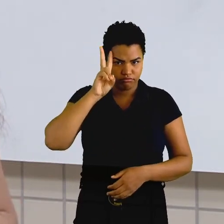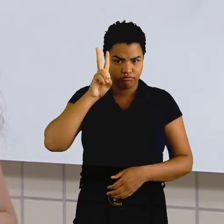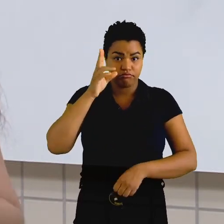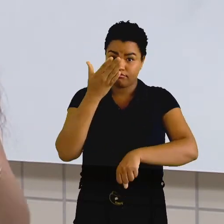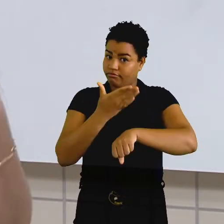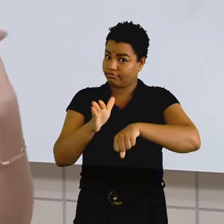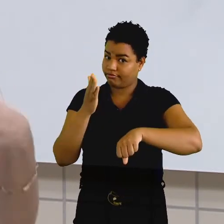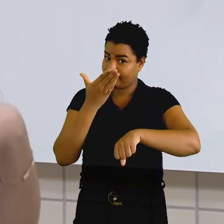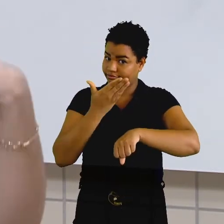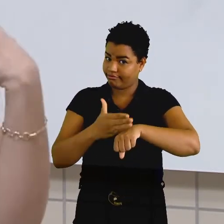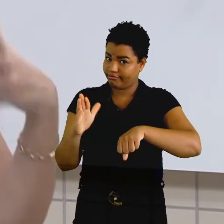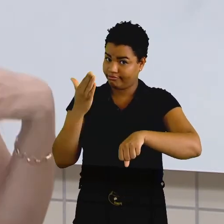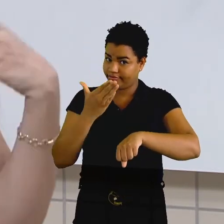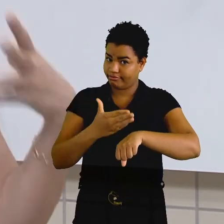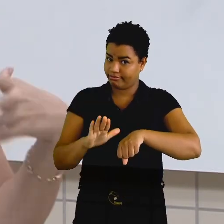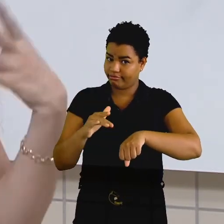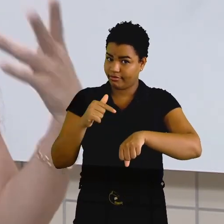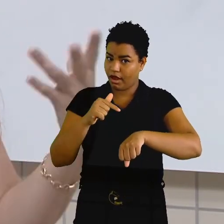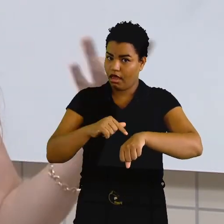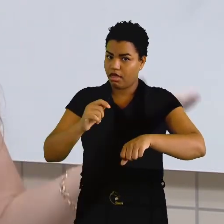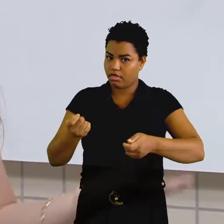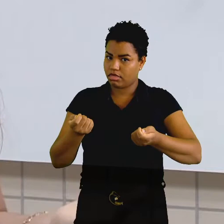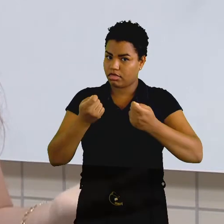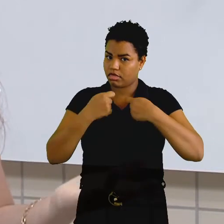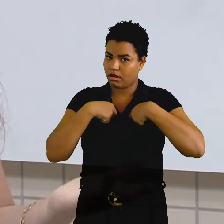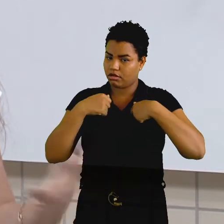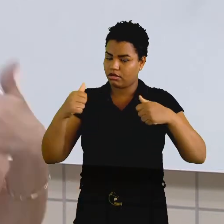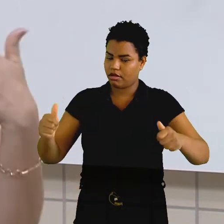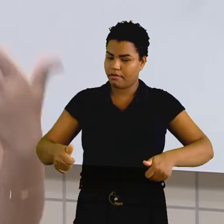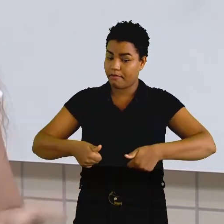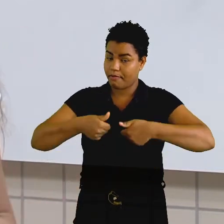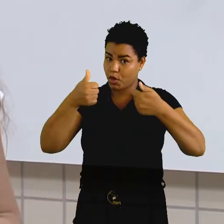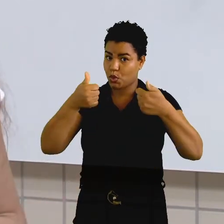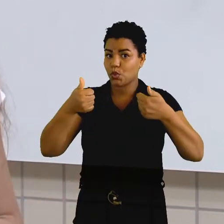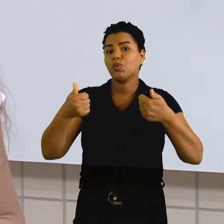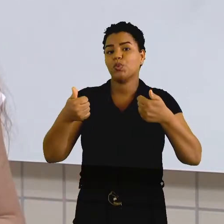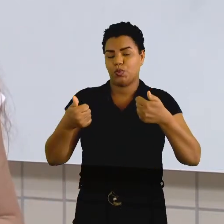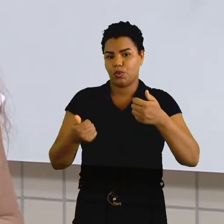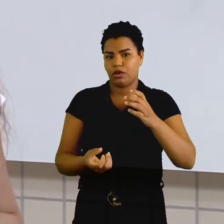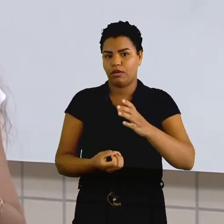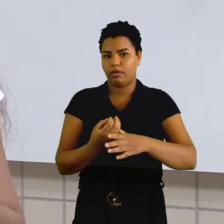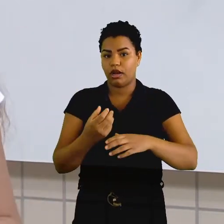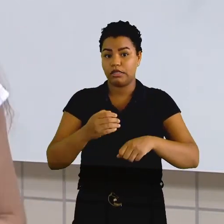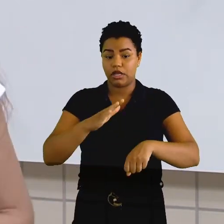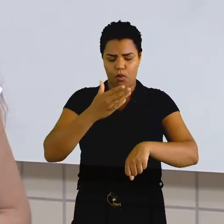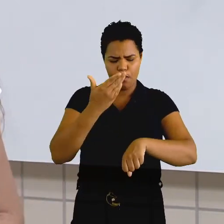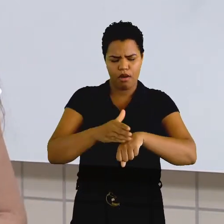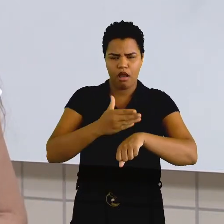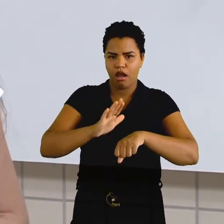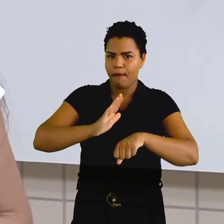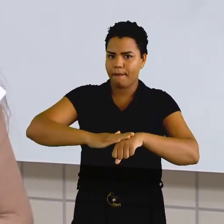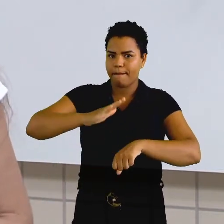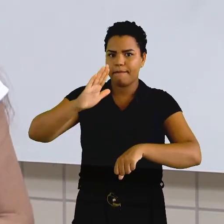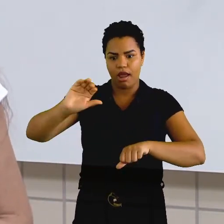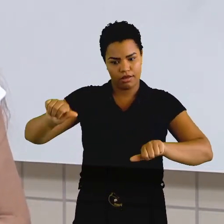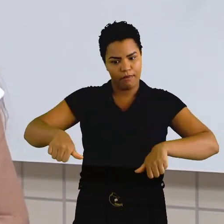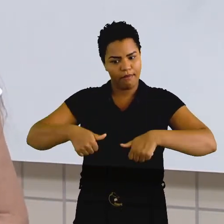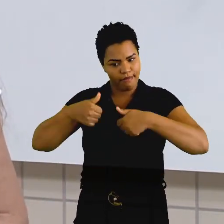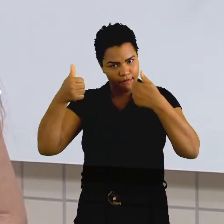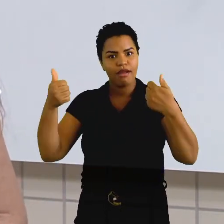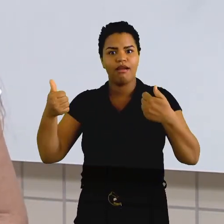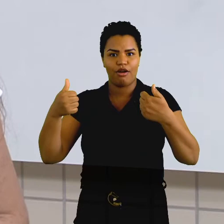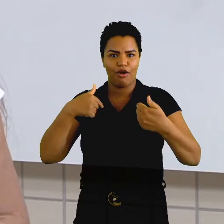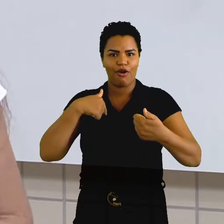prática tende a melhorar a nossa produção. Quanto mais a gente pratica, melhor a gente fica.